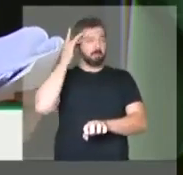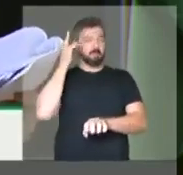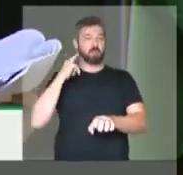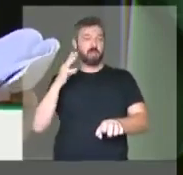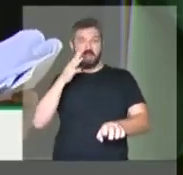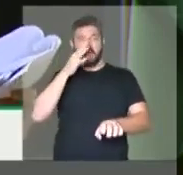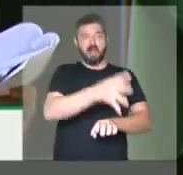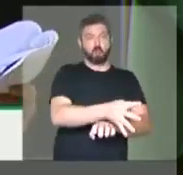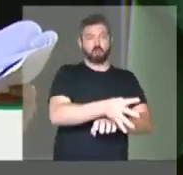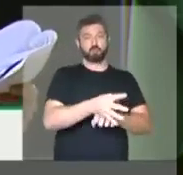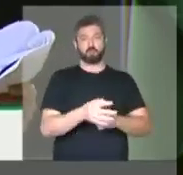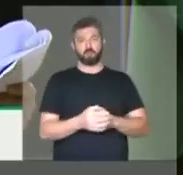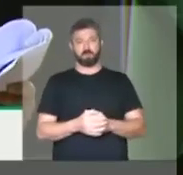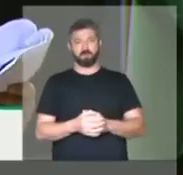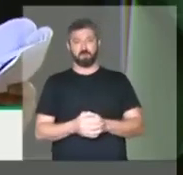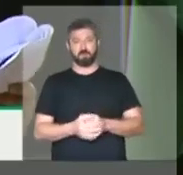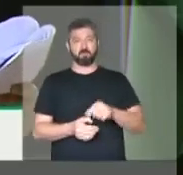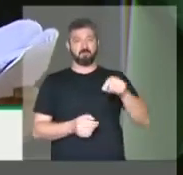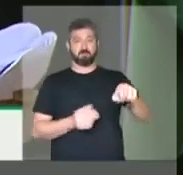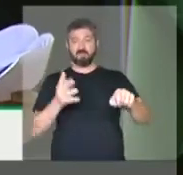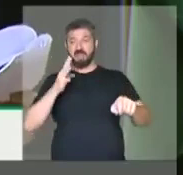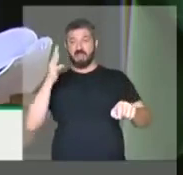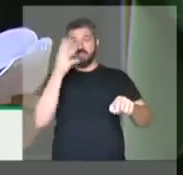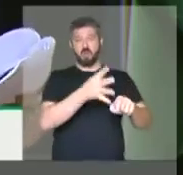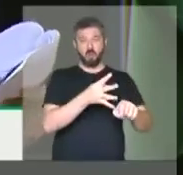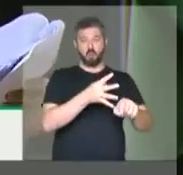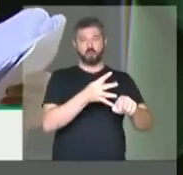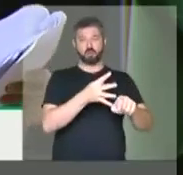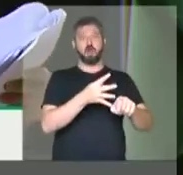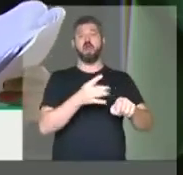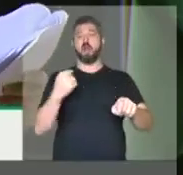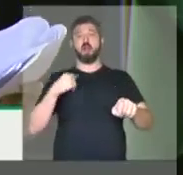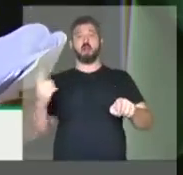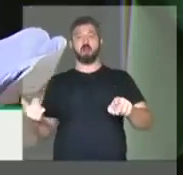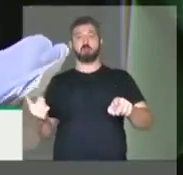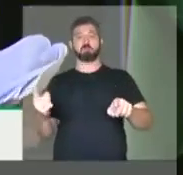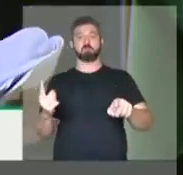e ilicitude que cobria os delinquentes de colarinho branco.